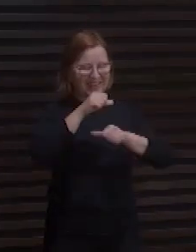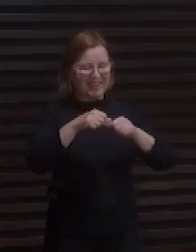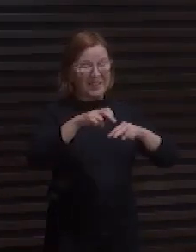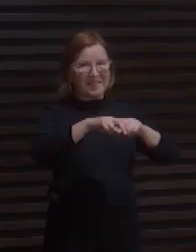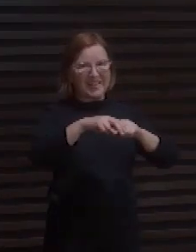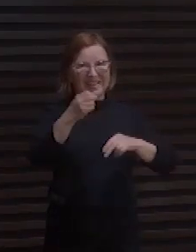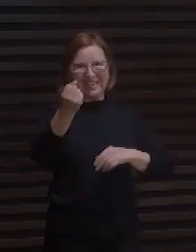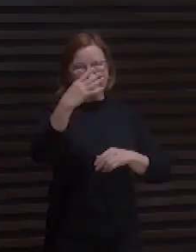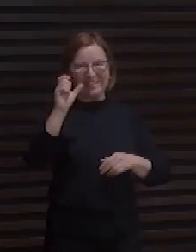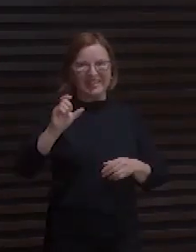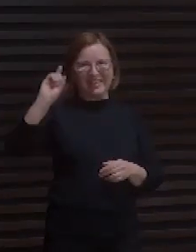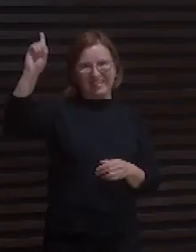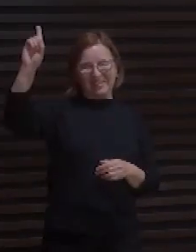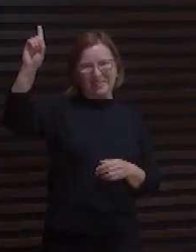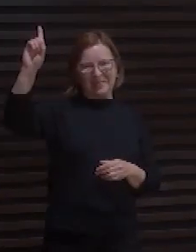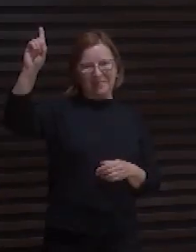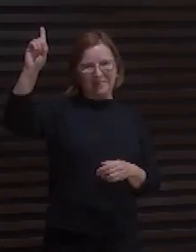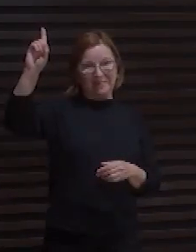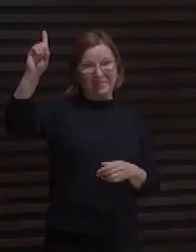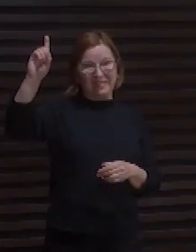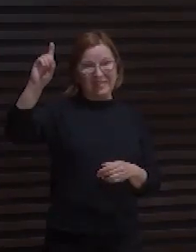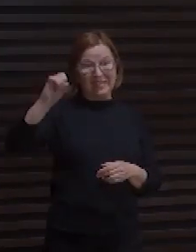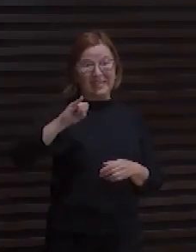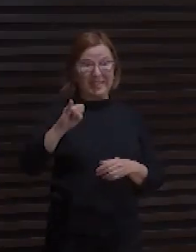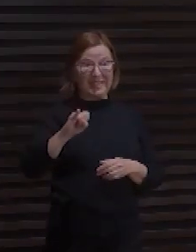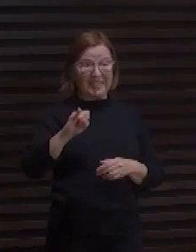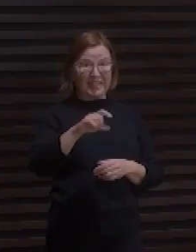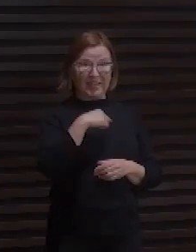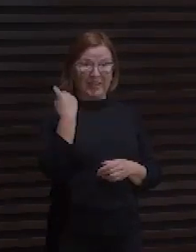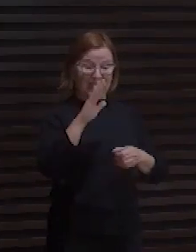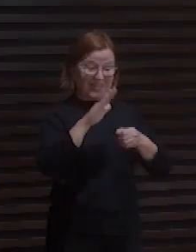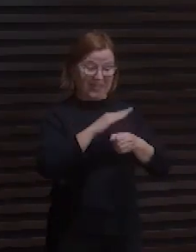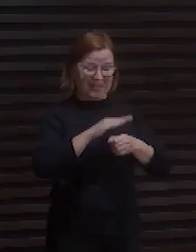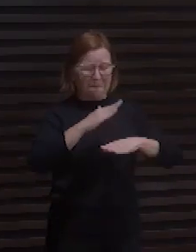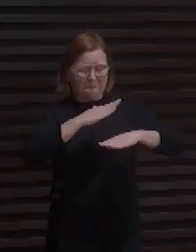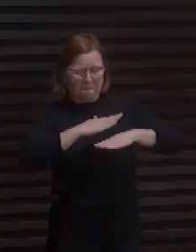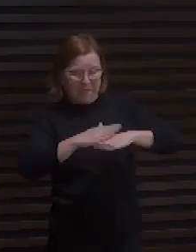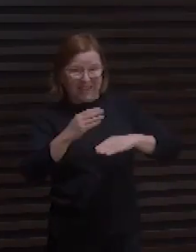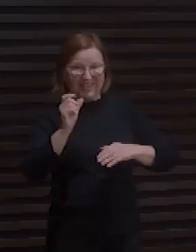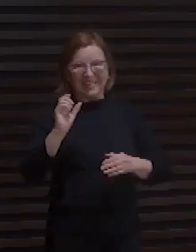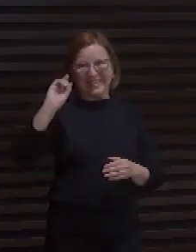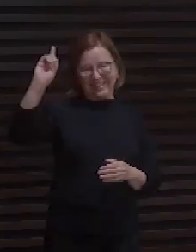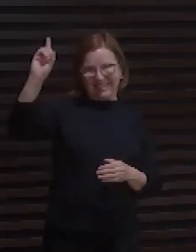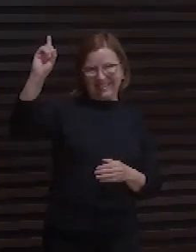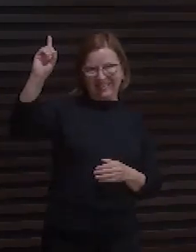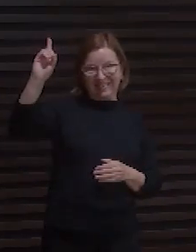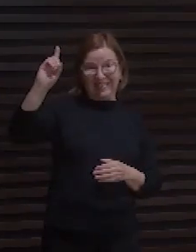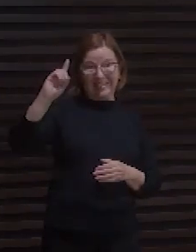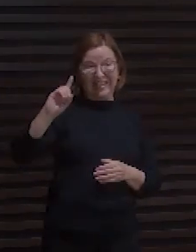Deus. Quanto mais nós nos enchermos da palavra de Deus, mais chance teremos de ter a nossa